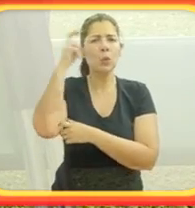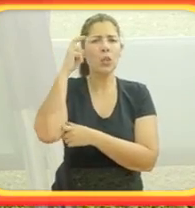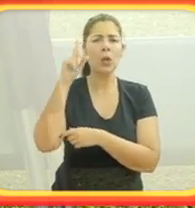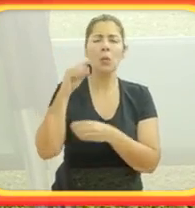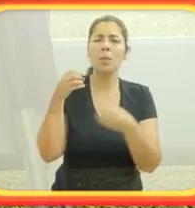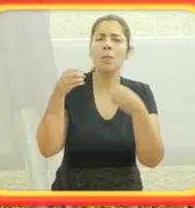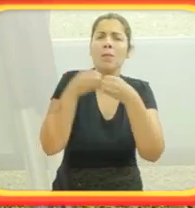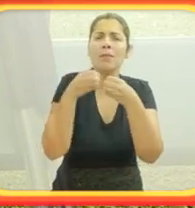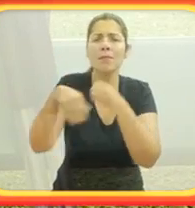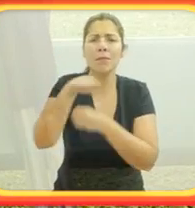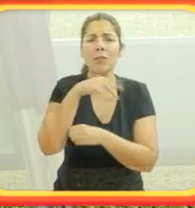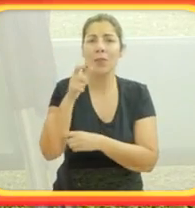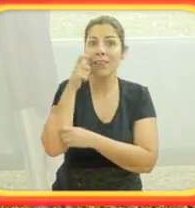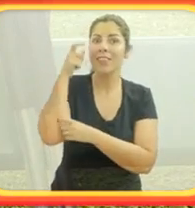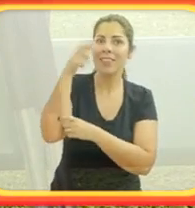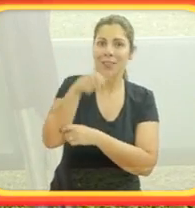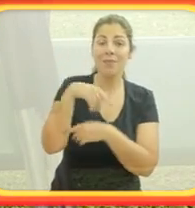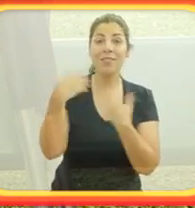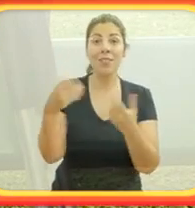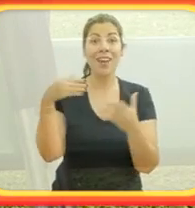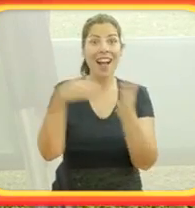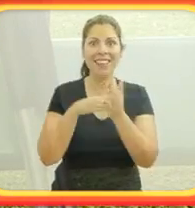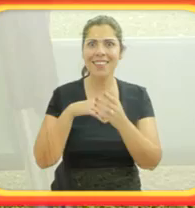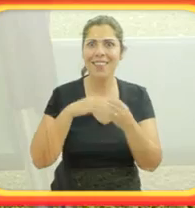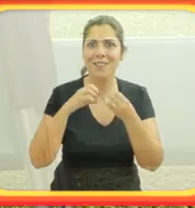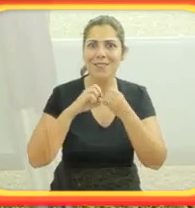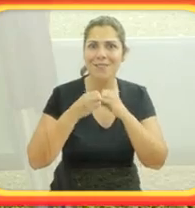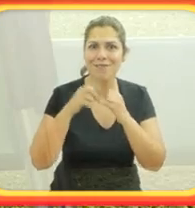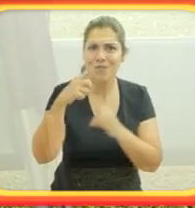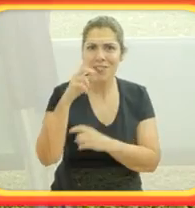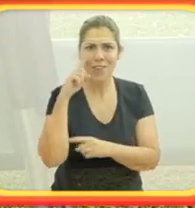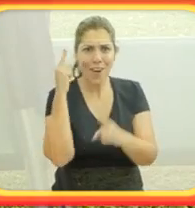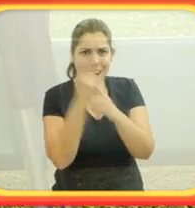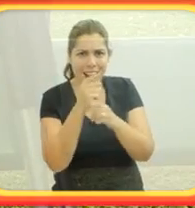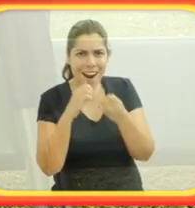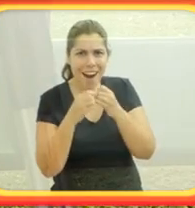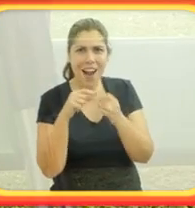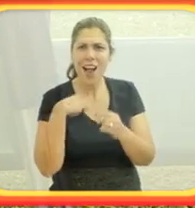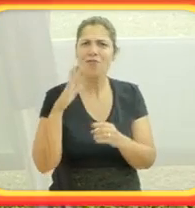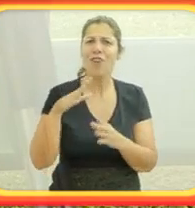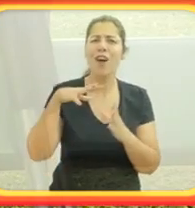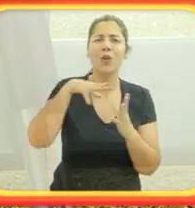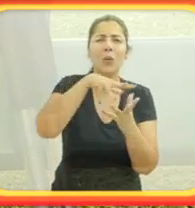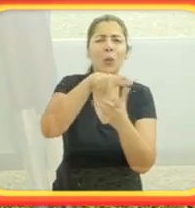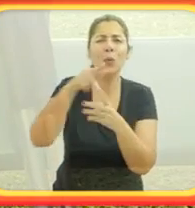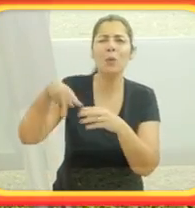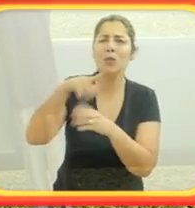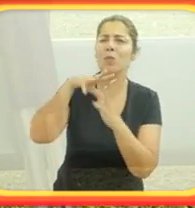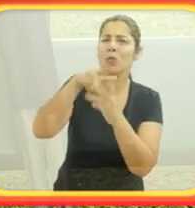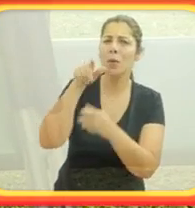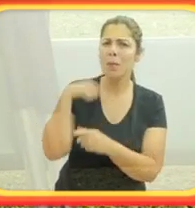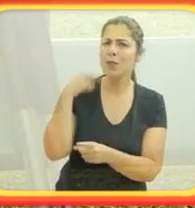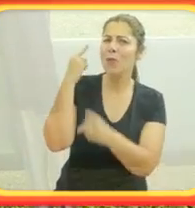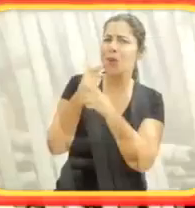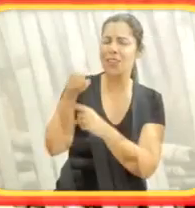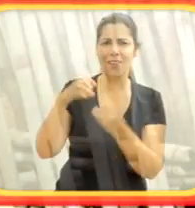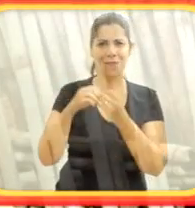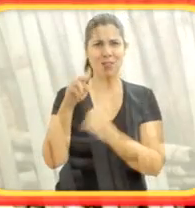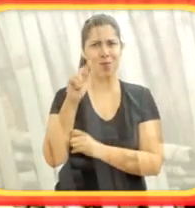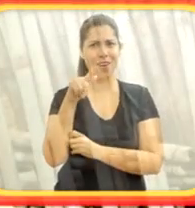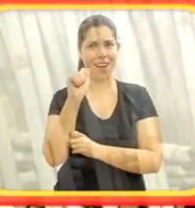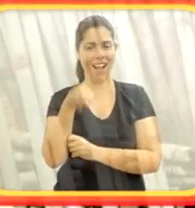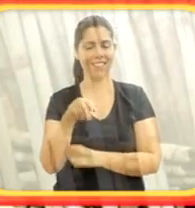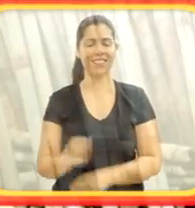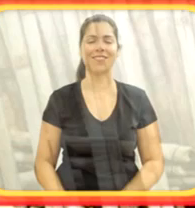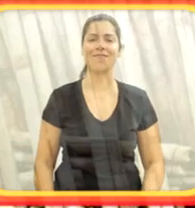muito próxima da gente, é interessante por isso. Tem até feijão. Não encontra feijão, já rodei por tanto país nesse mundo, fui encontrar feijão na Uganda.